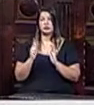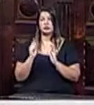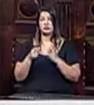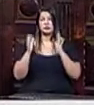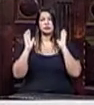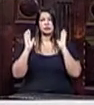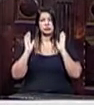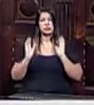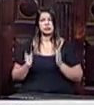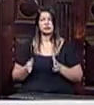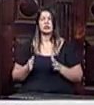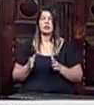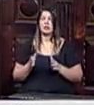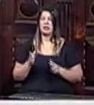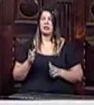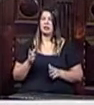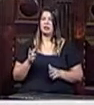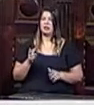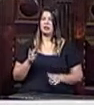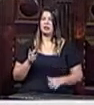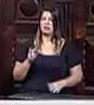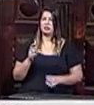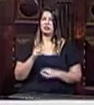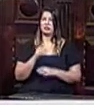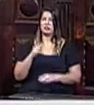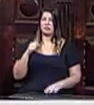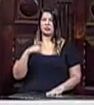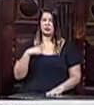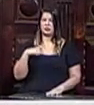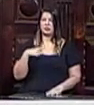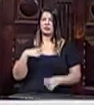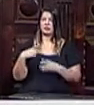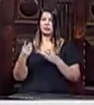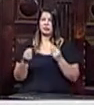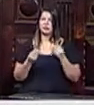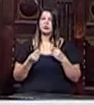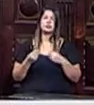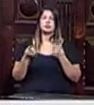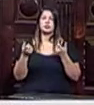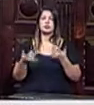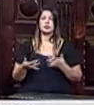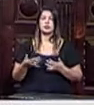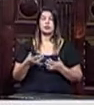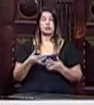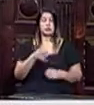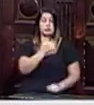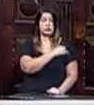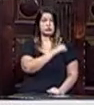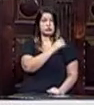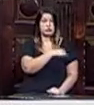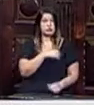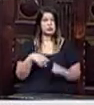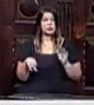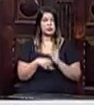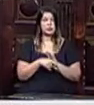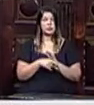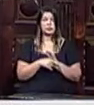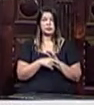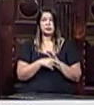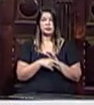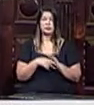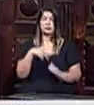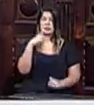já acumulado, deixa de existir nos cofres do Tesouro do Estado do Rio de Janeiro cerca de 49,2